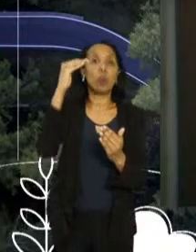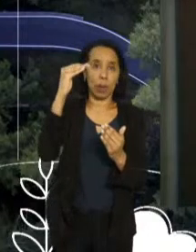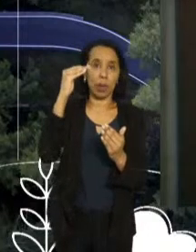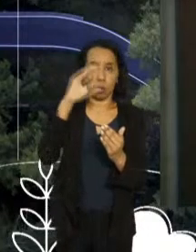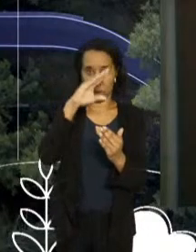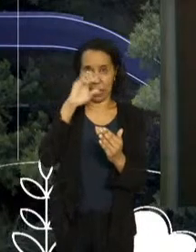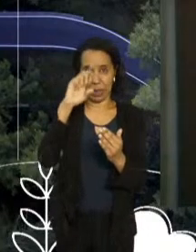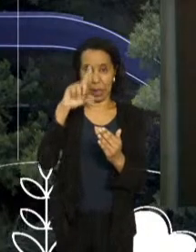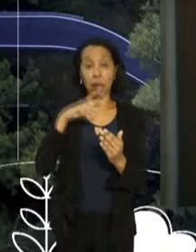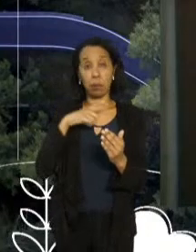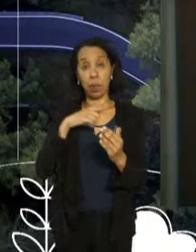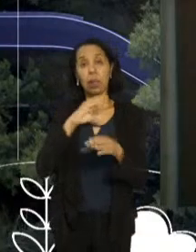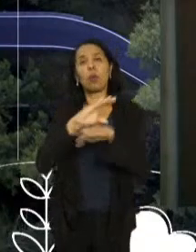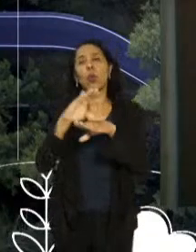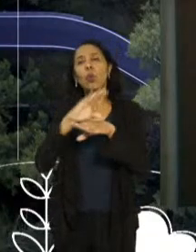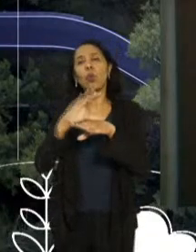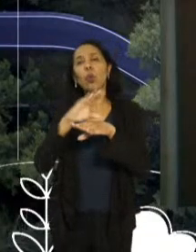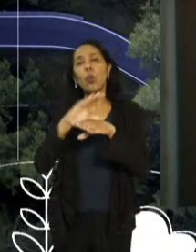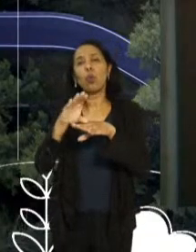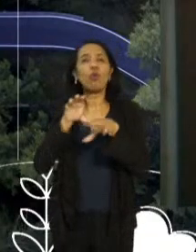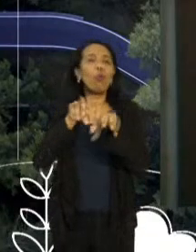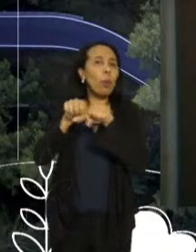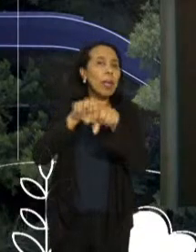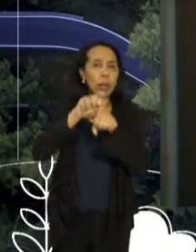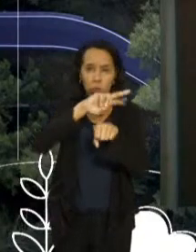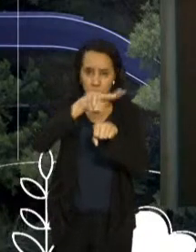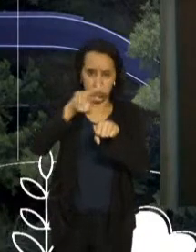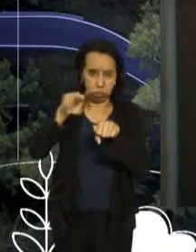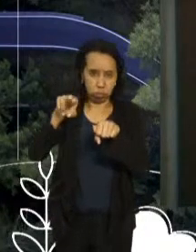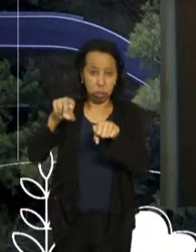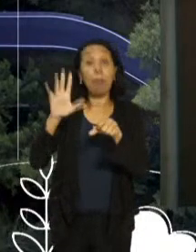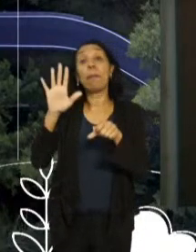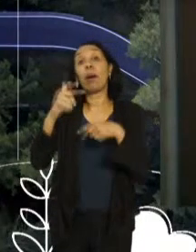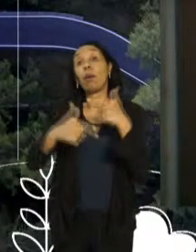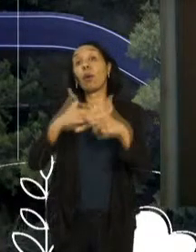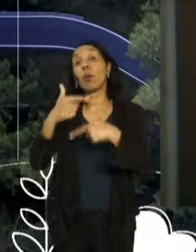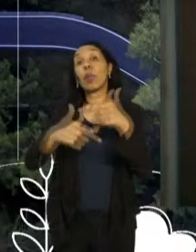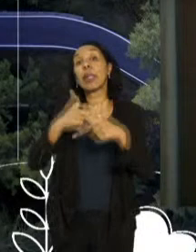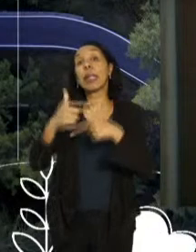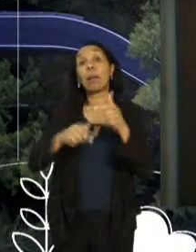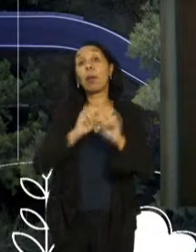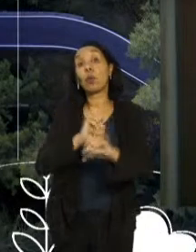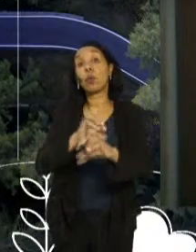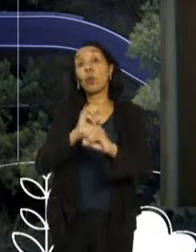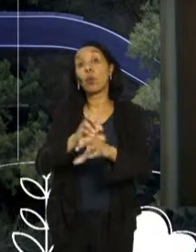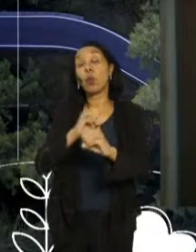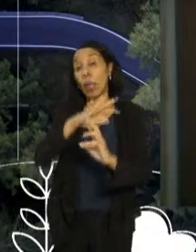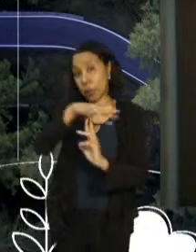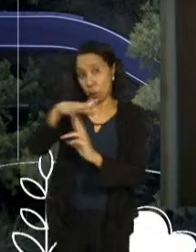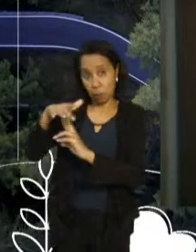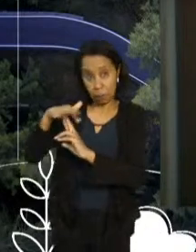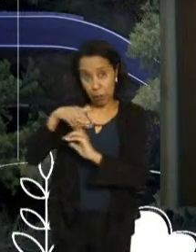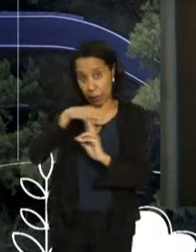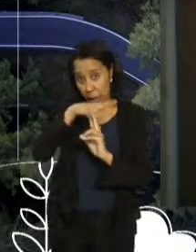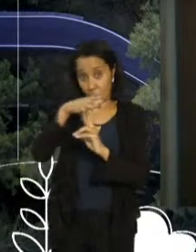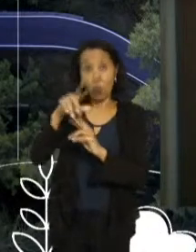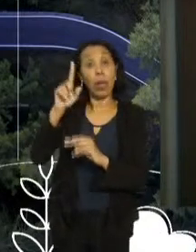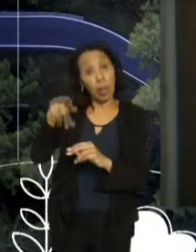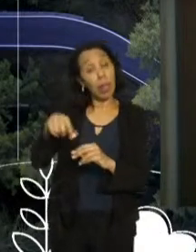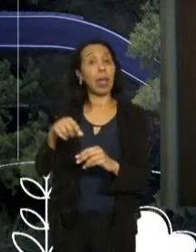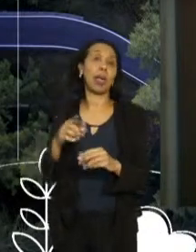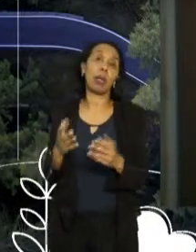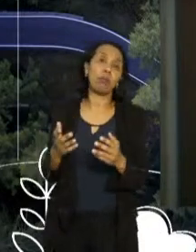de formação, né? Mas o trabalho na educação ambiental, de uma forma geral, nosso trabalho na educação ambiental